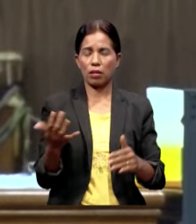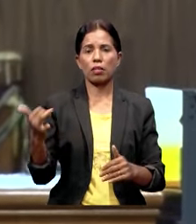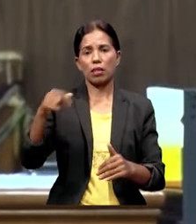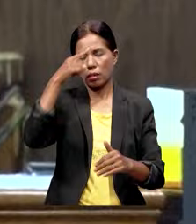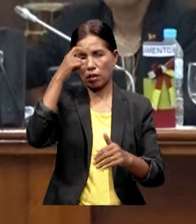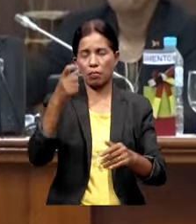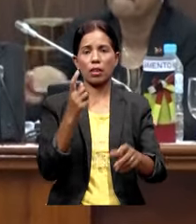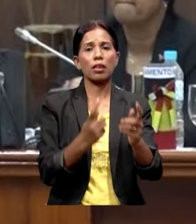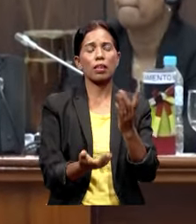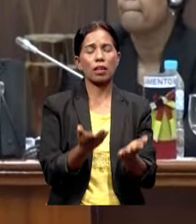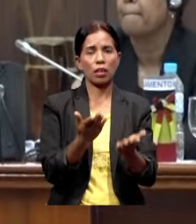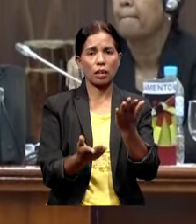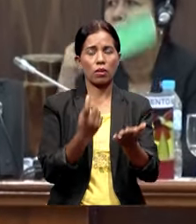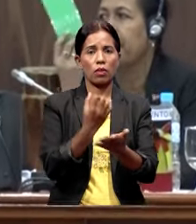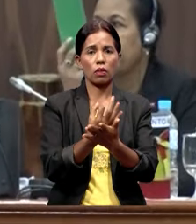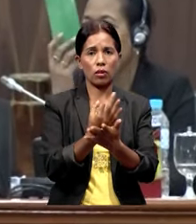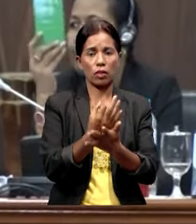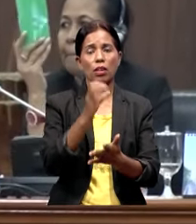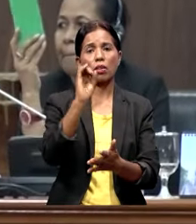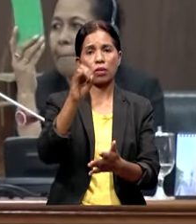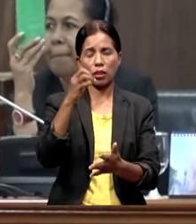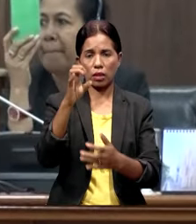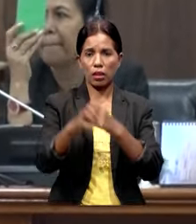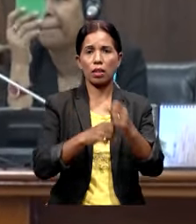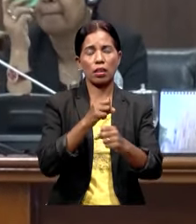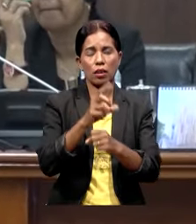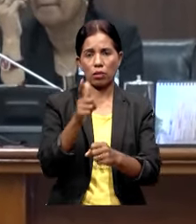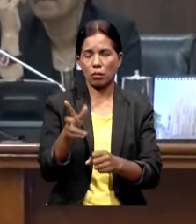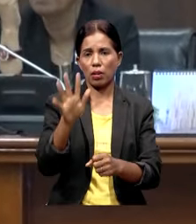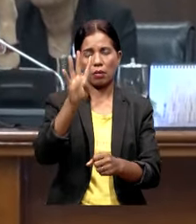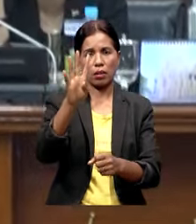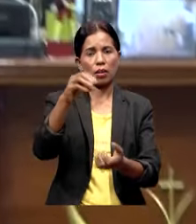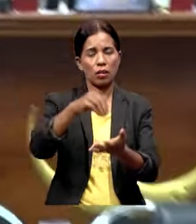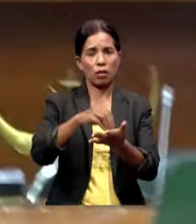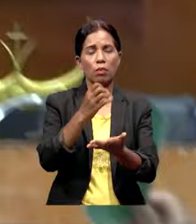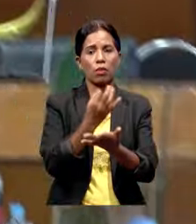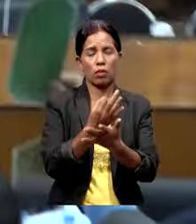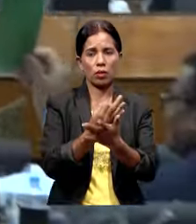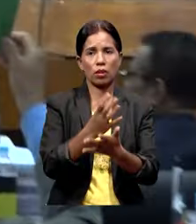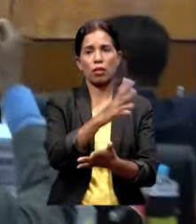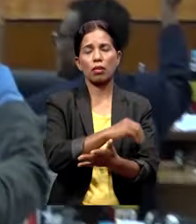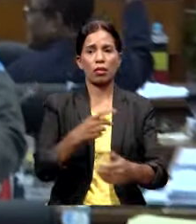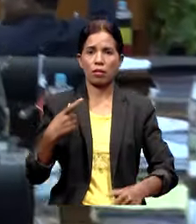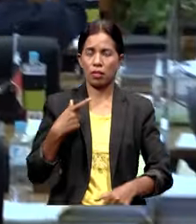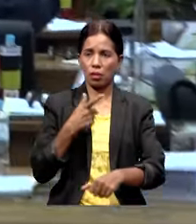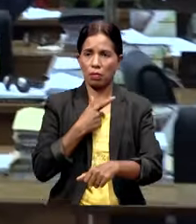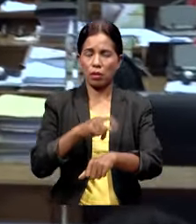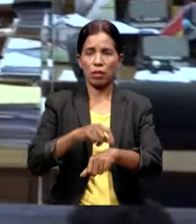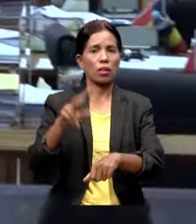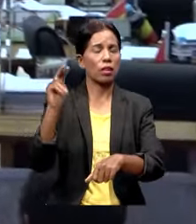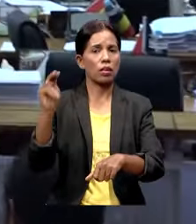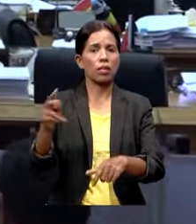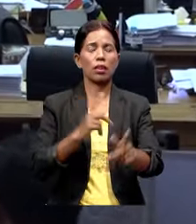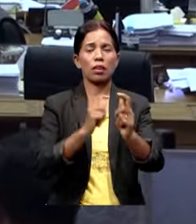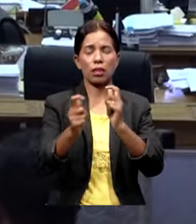e a teto orçamental tina rihun rua Ronaldo Rissinhat ne propõe mos e orçamento privativo Parlamento Nacional ne para